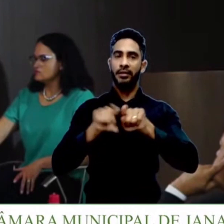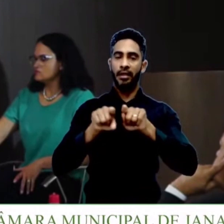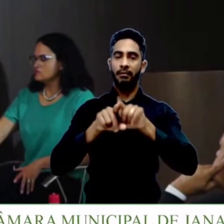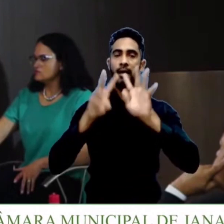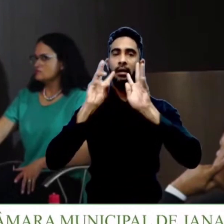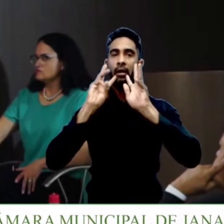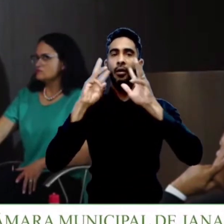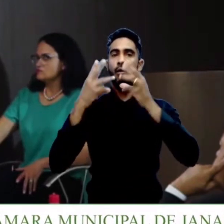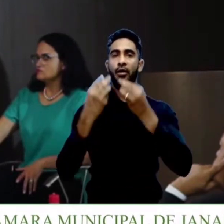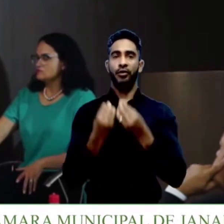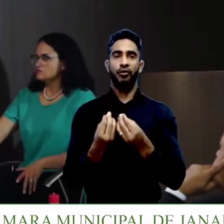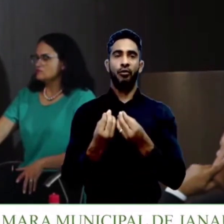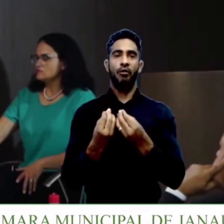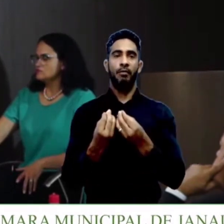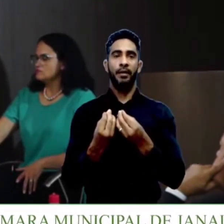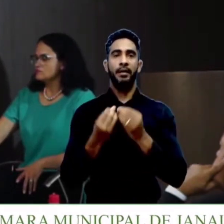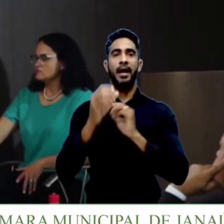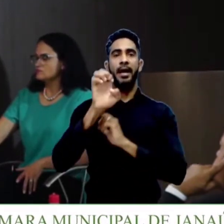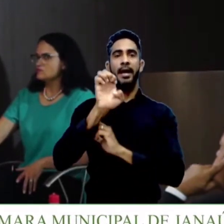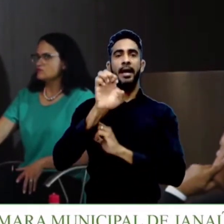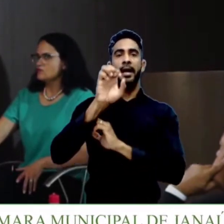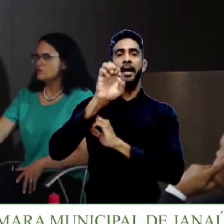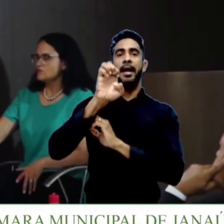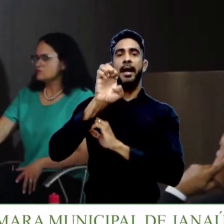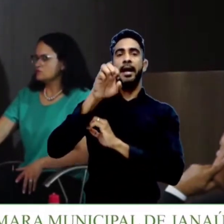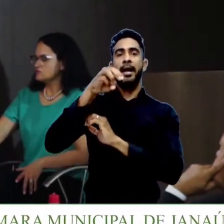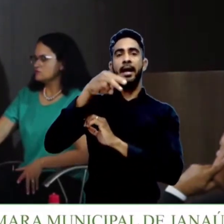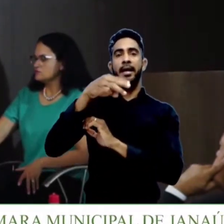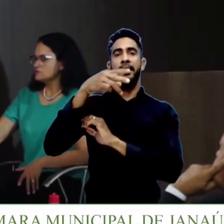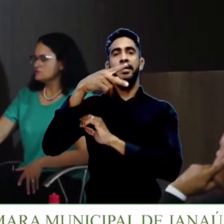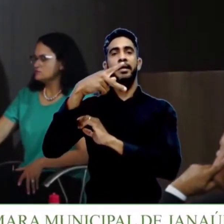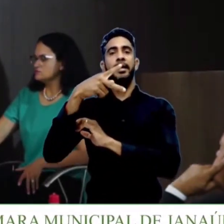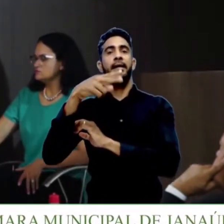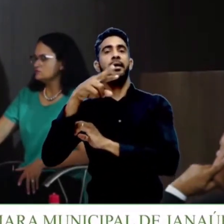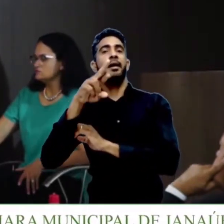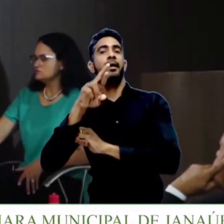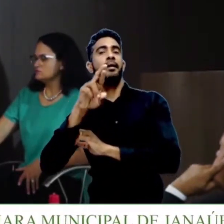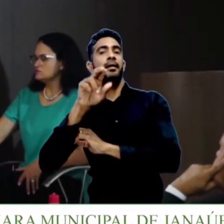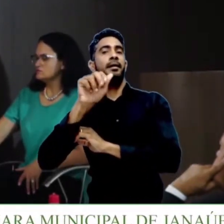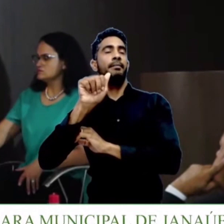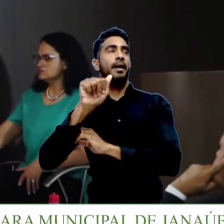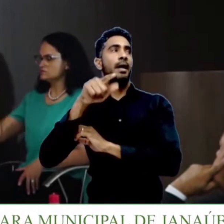workshop da Embrapa, que é Fitossanidade da Banana.